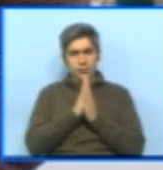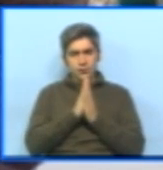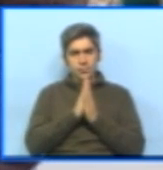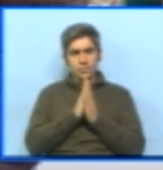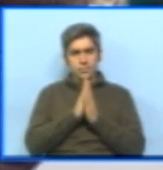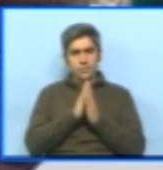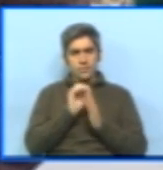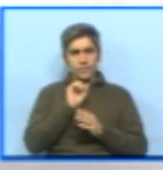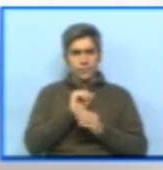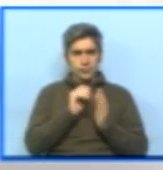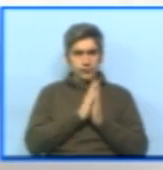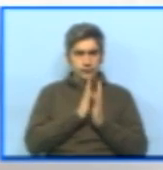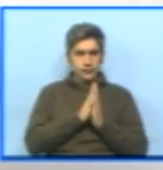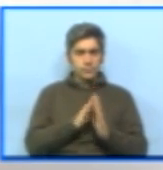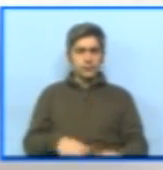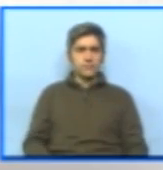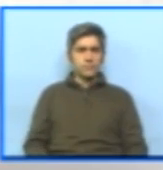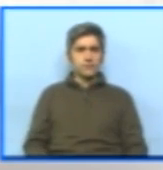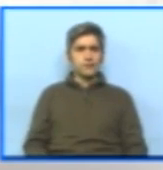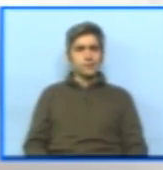grupos paroquiais, podemos dizer.